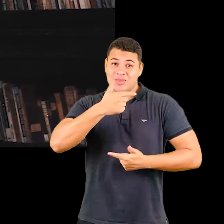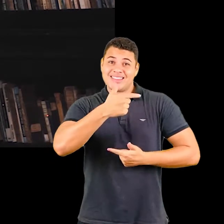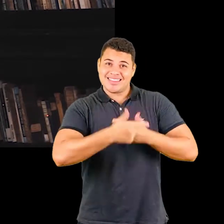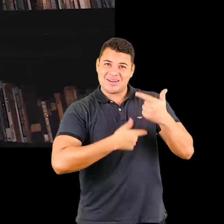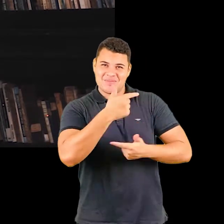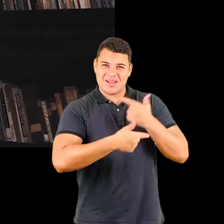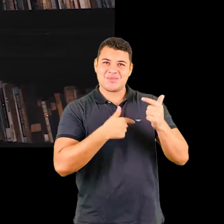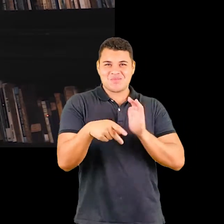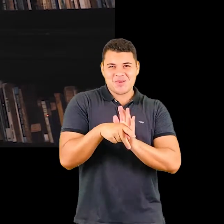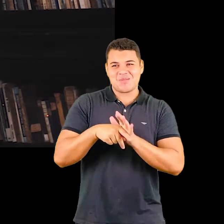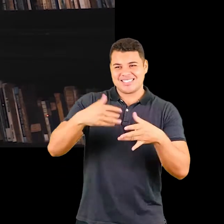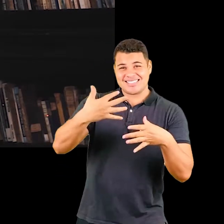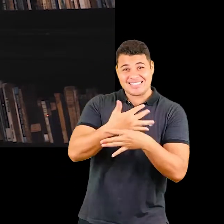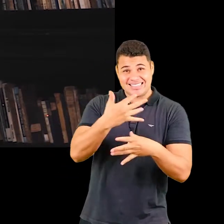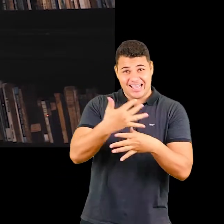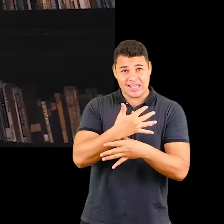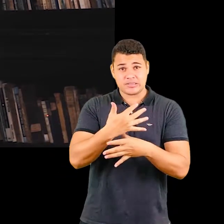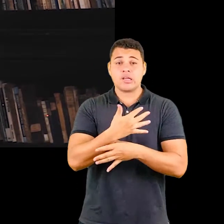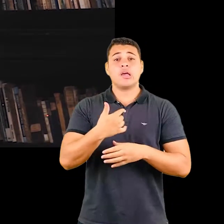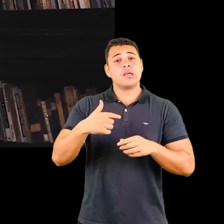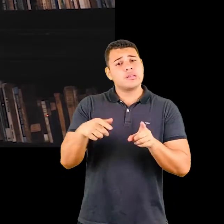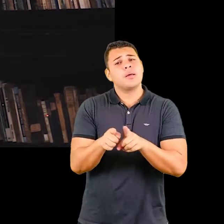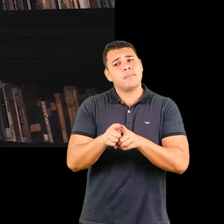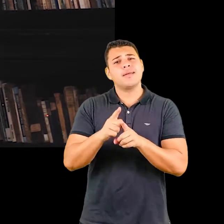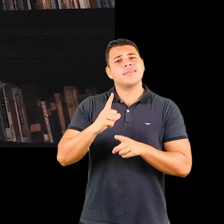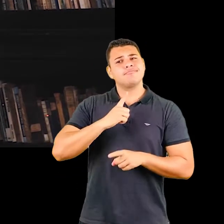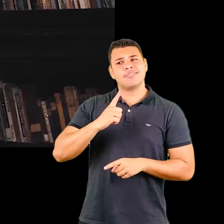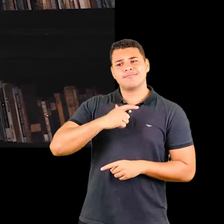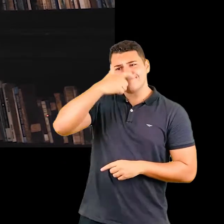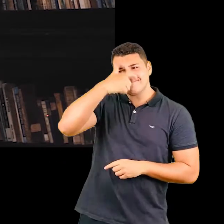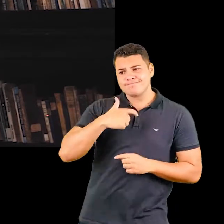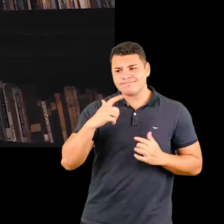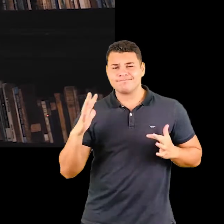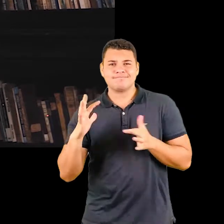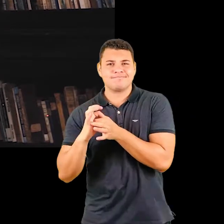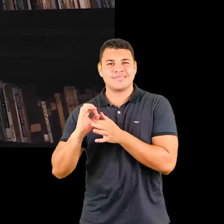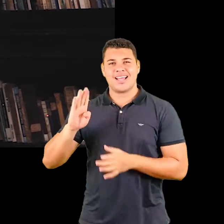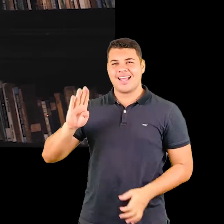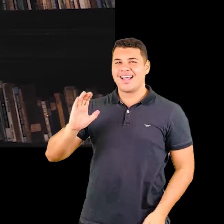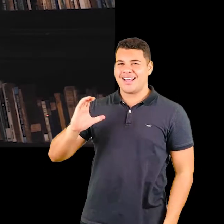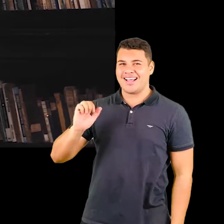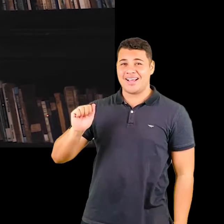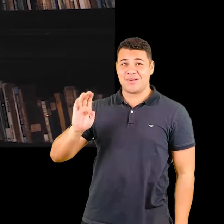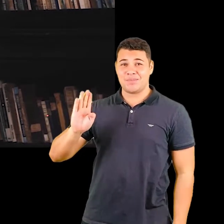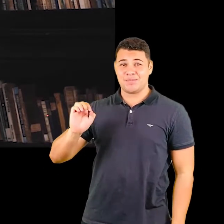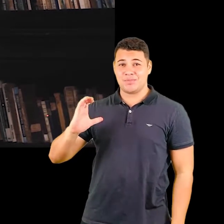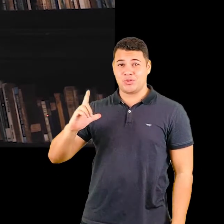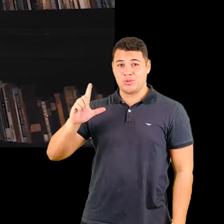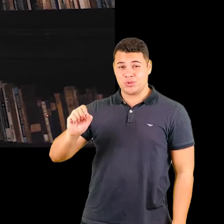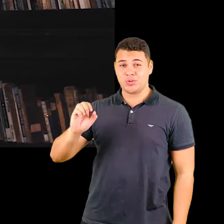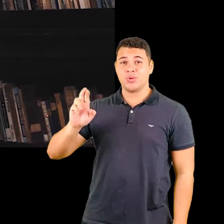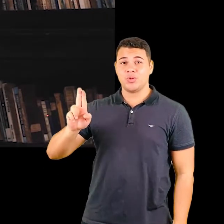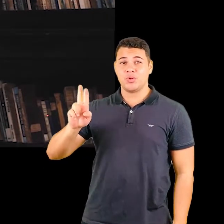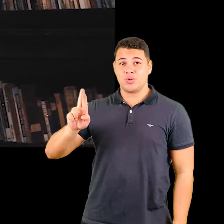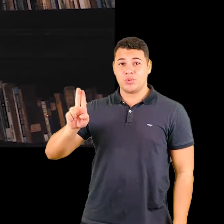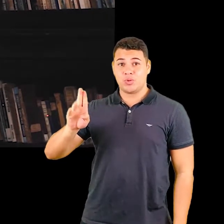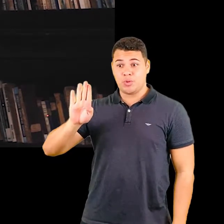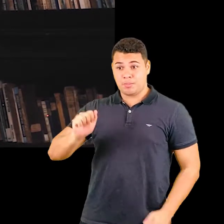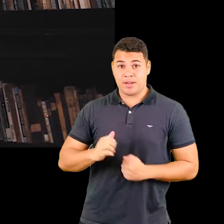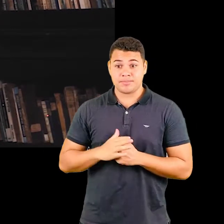trabalho na comunidade Xando Pinheiro e dessa minha ligação com o Caboclo Curubá. O Caboclo Curubá,